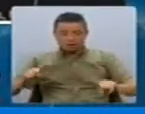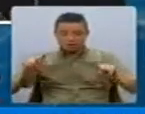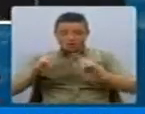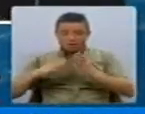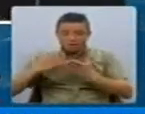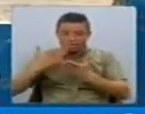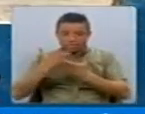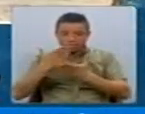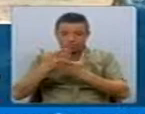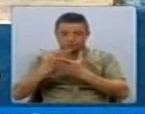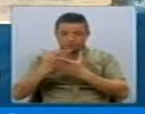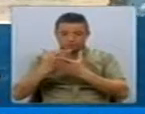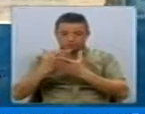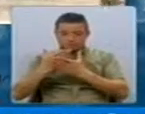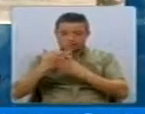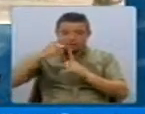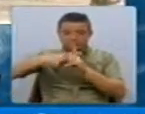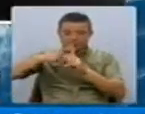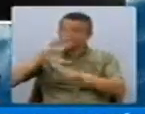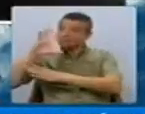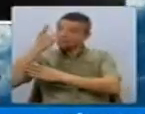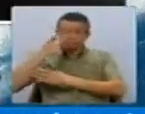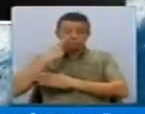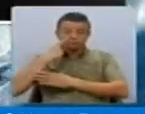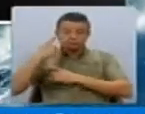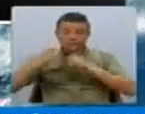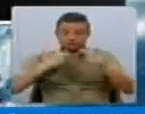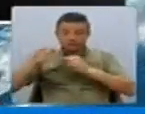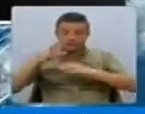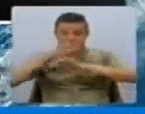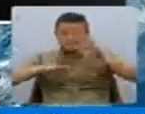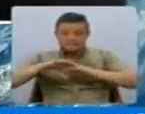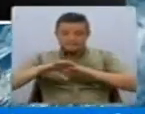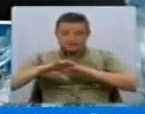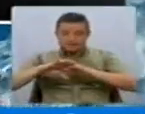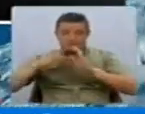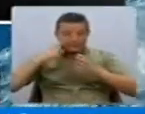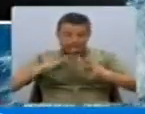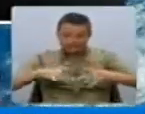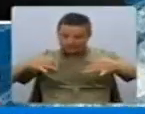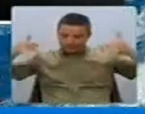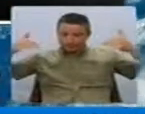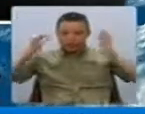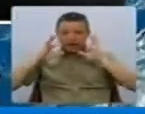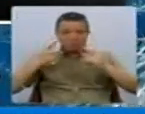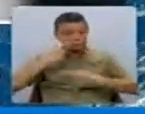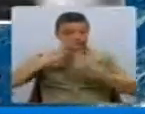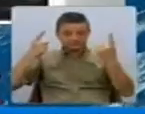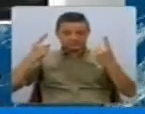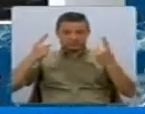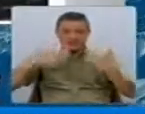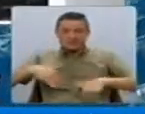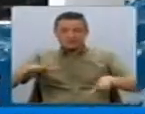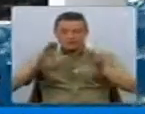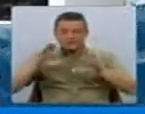dar origem às reações termonucleares que nós conhecemos nas estrelas e que faz, no fundo, as estrelas brilharem como nós as conhecemos. E, portanto, é